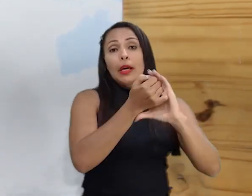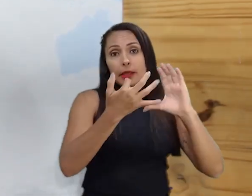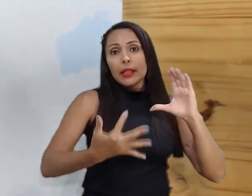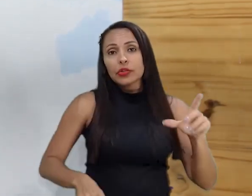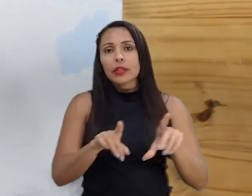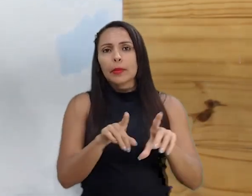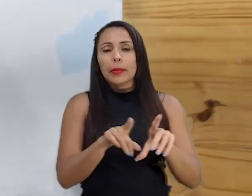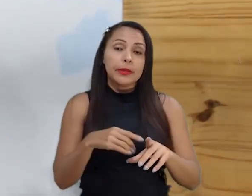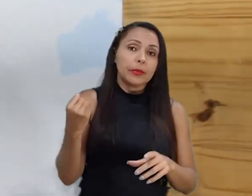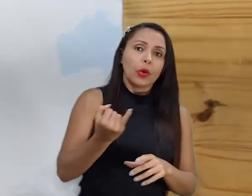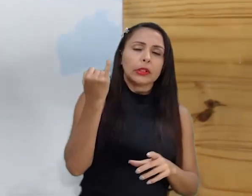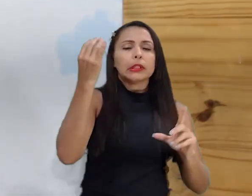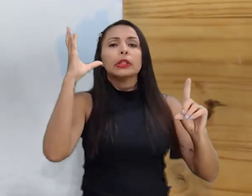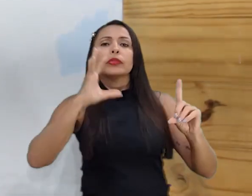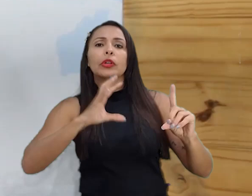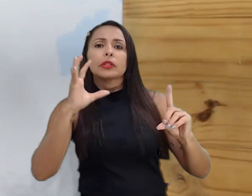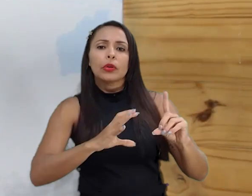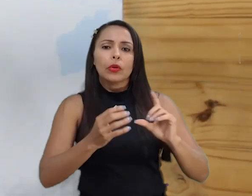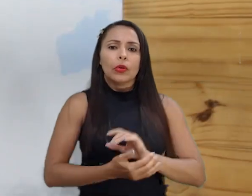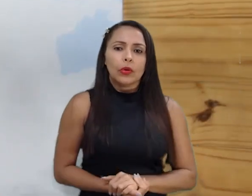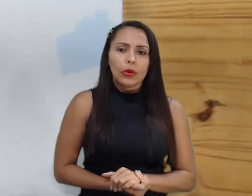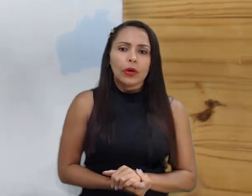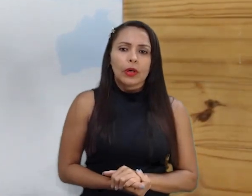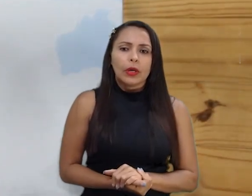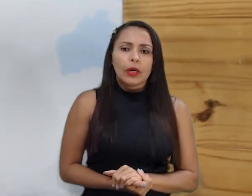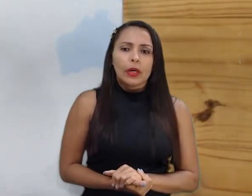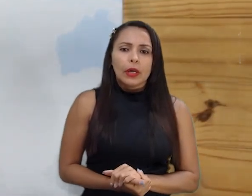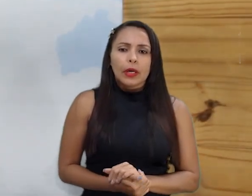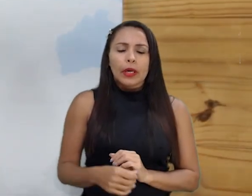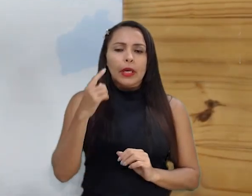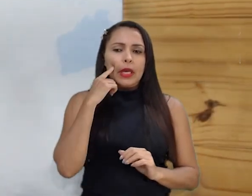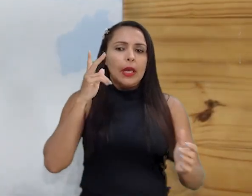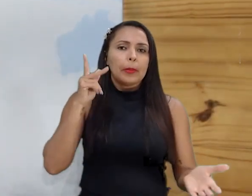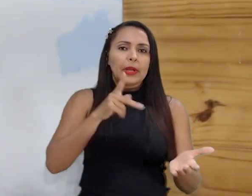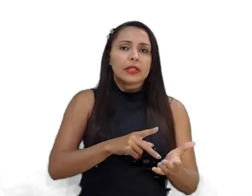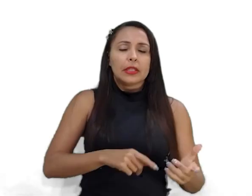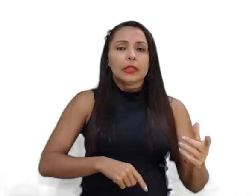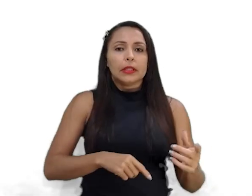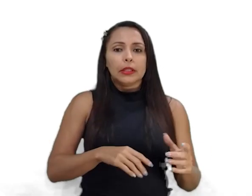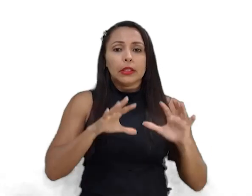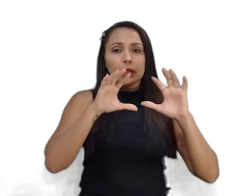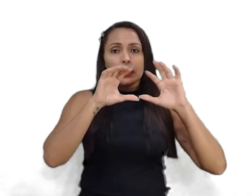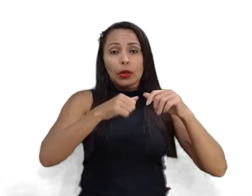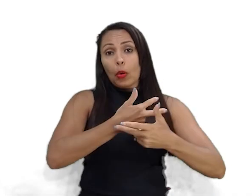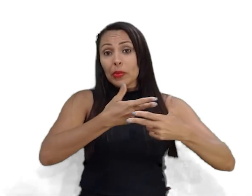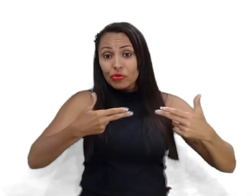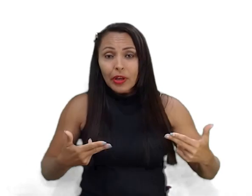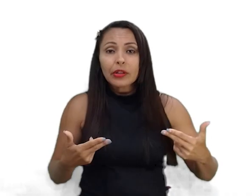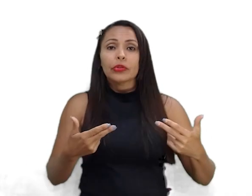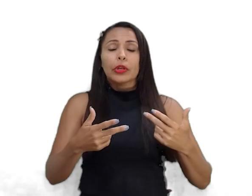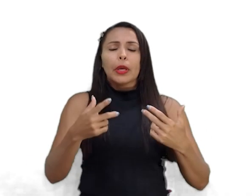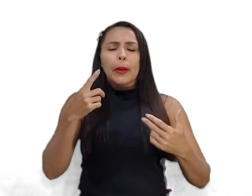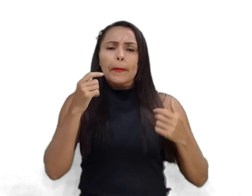desse movimento e que influenciou bastante o design gráfico é a presença de objetos, mas de objetos que podem